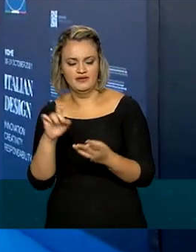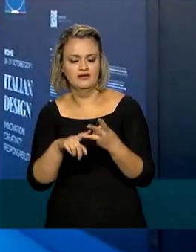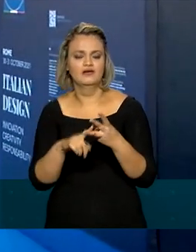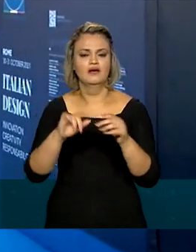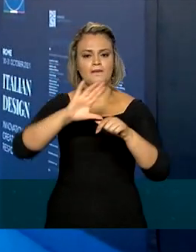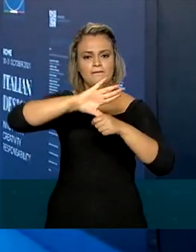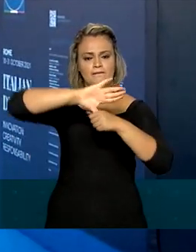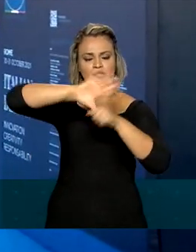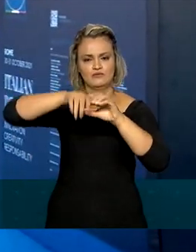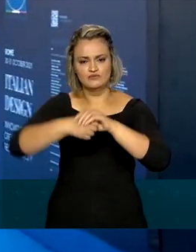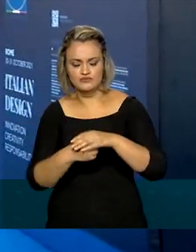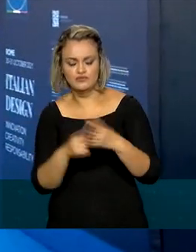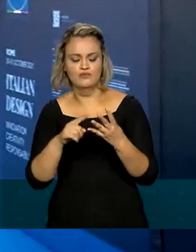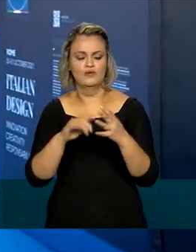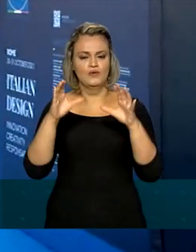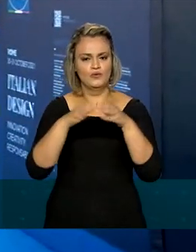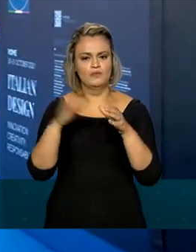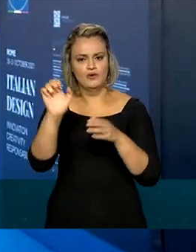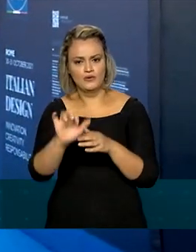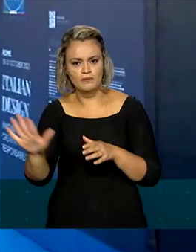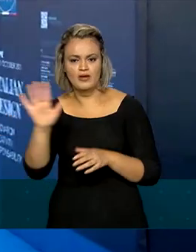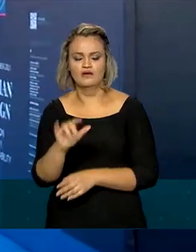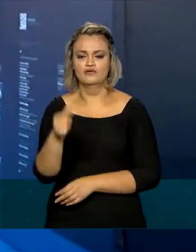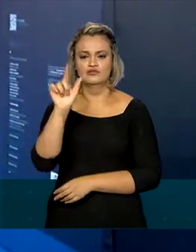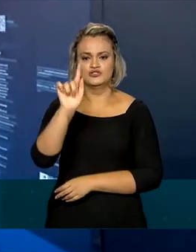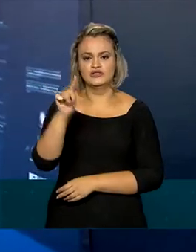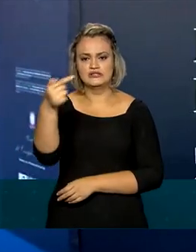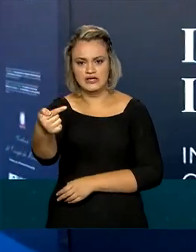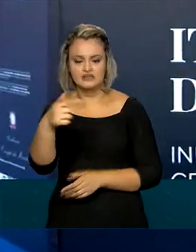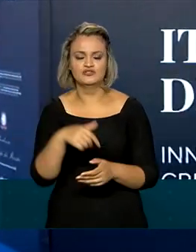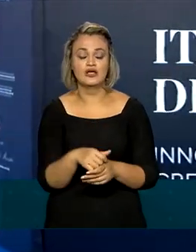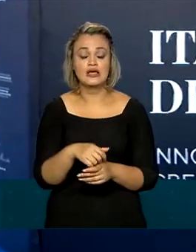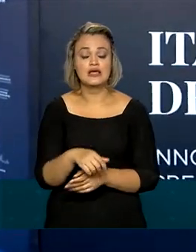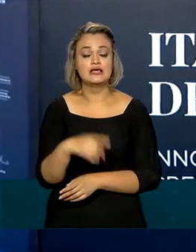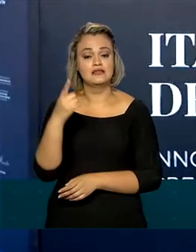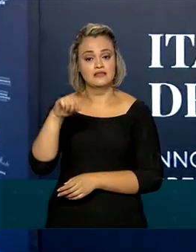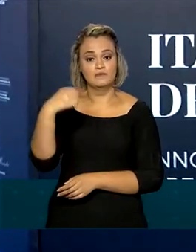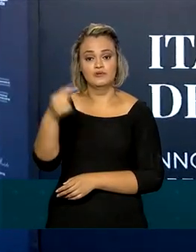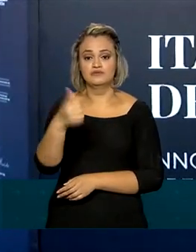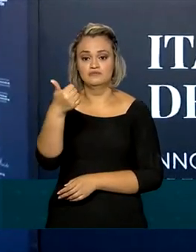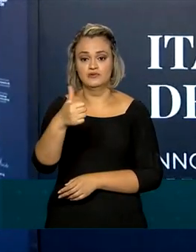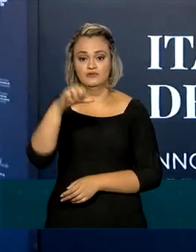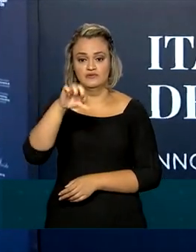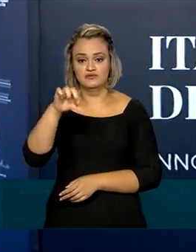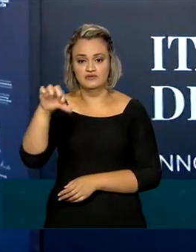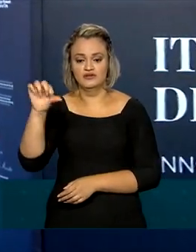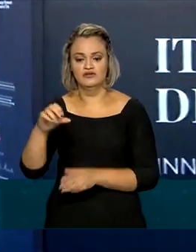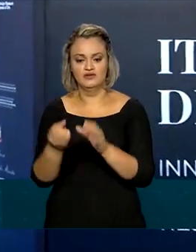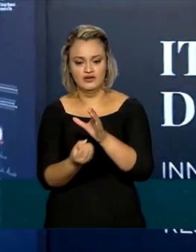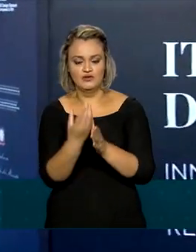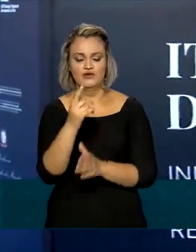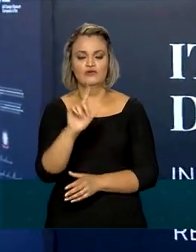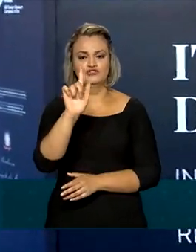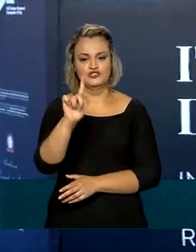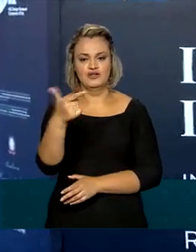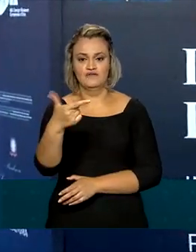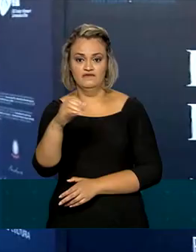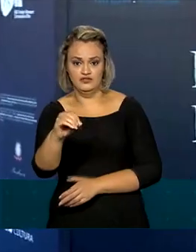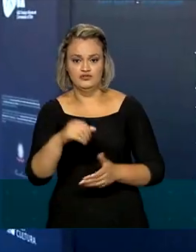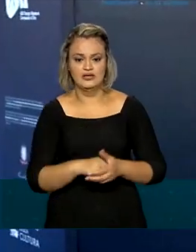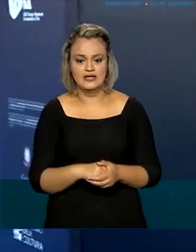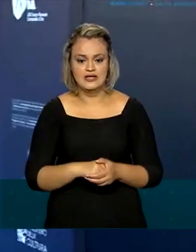Mercosul, NAFTA, União Europeia, G7 e, em 1999, o G20. Onde em um único final de